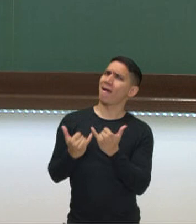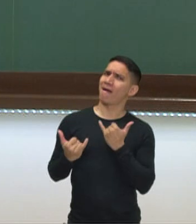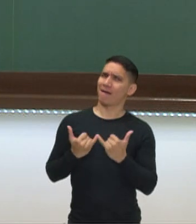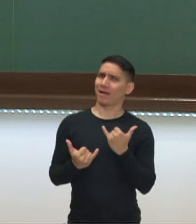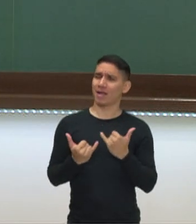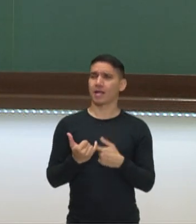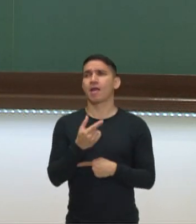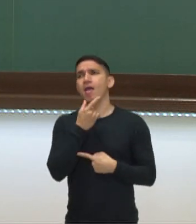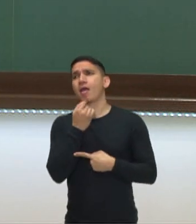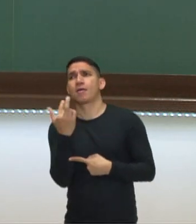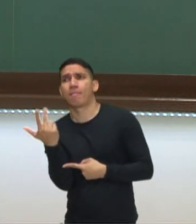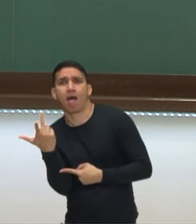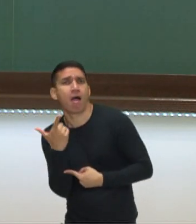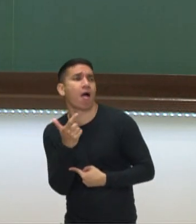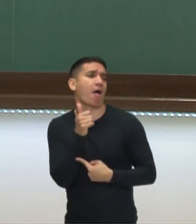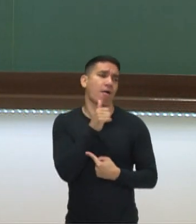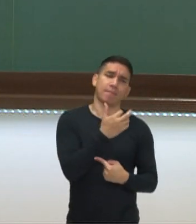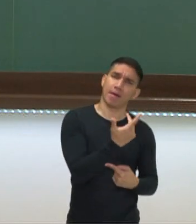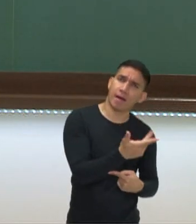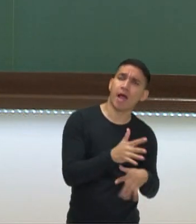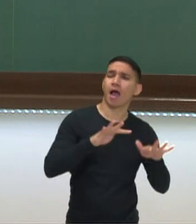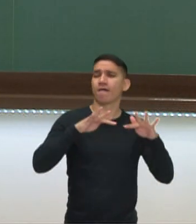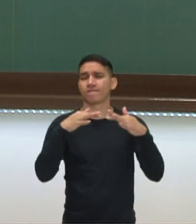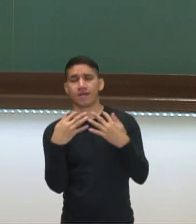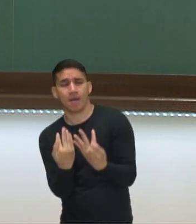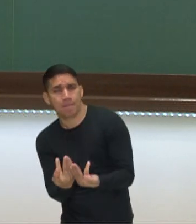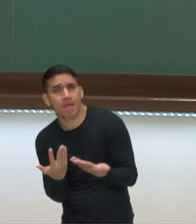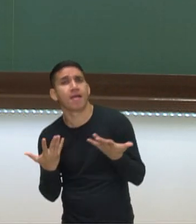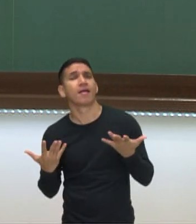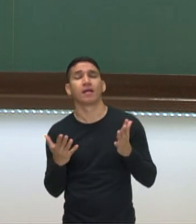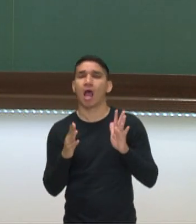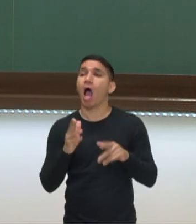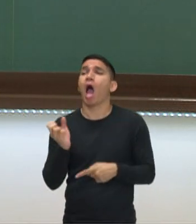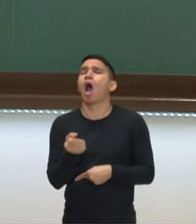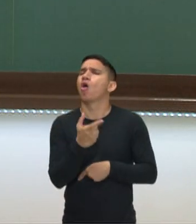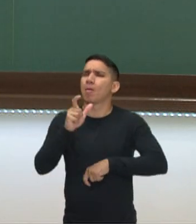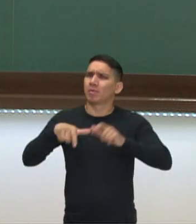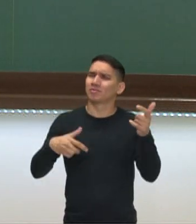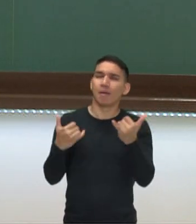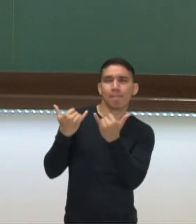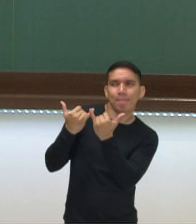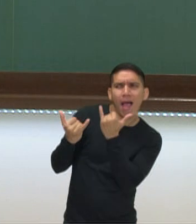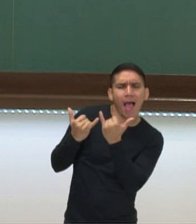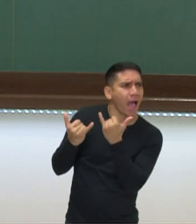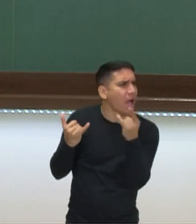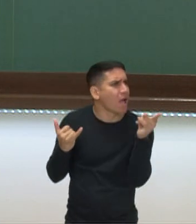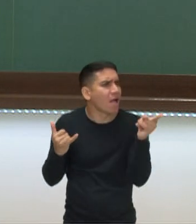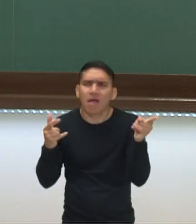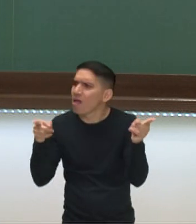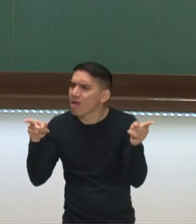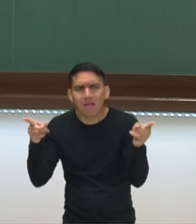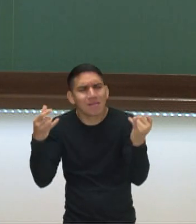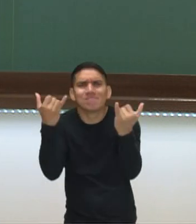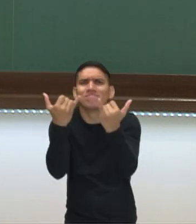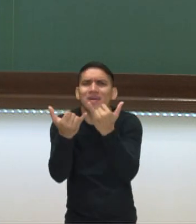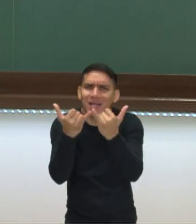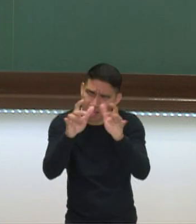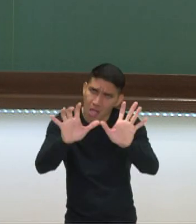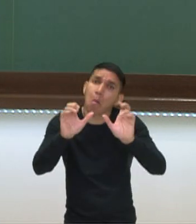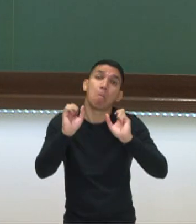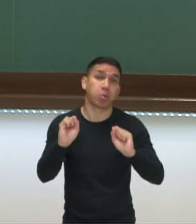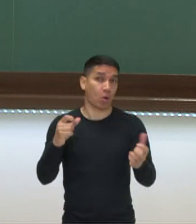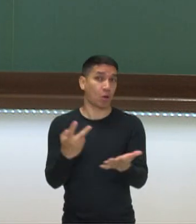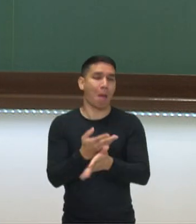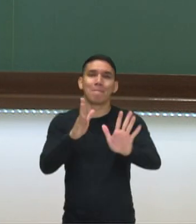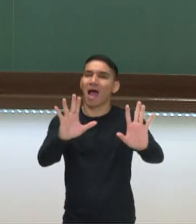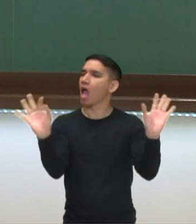nossos irmãos, com a nossa família. Algumas pessoas têm traços semelhantes, né? Isso sim acontece, mas ninguém